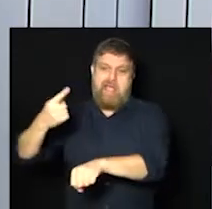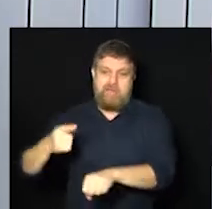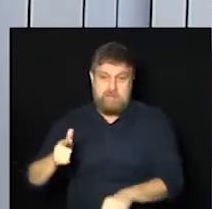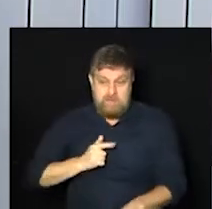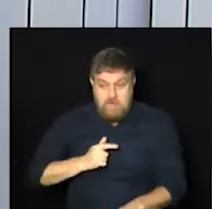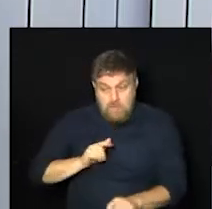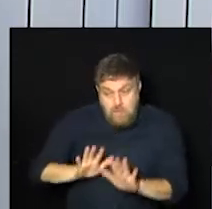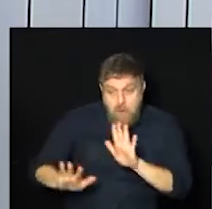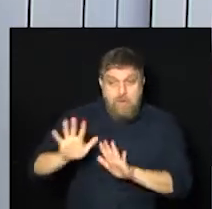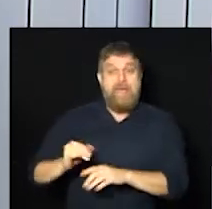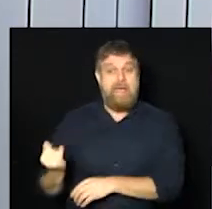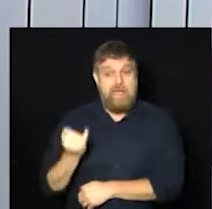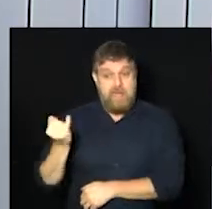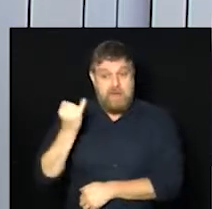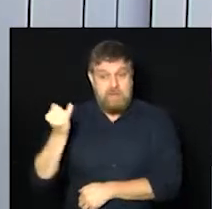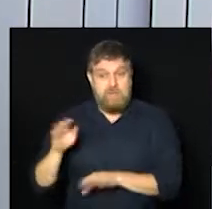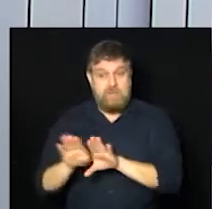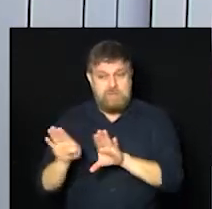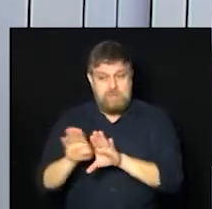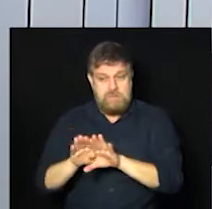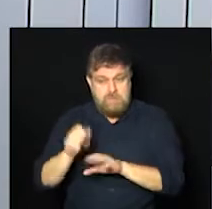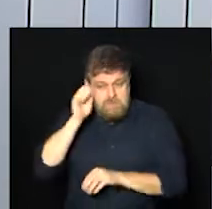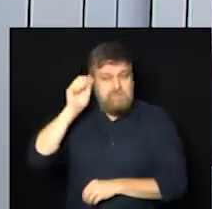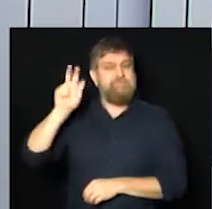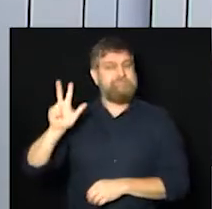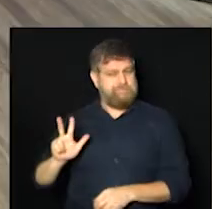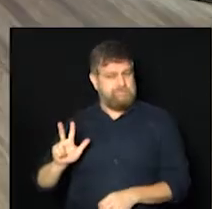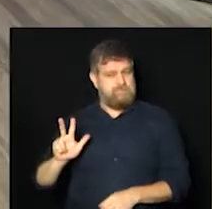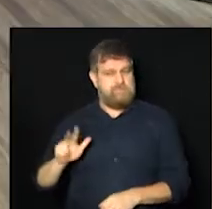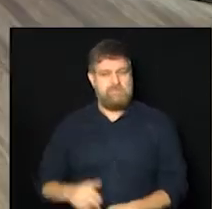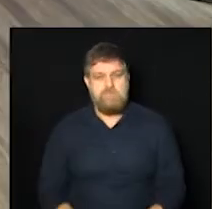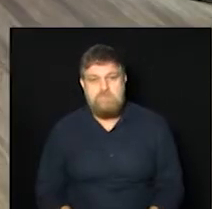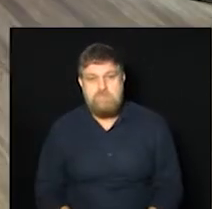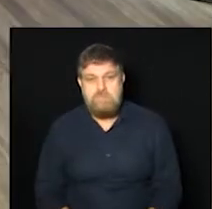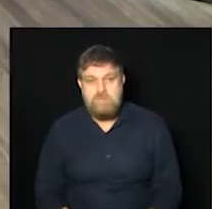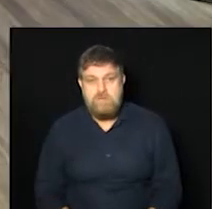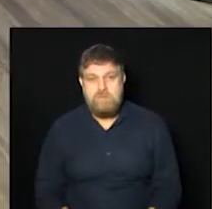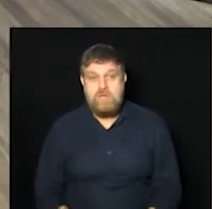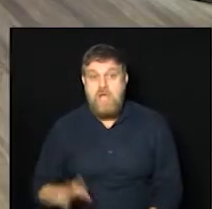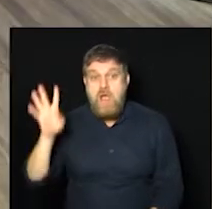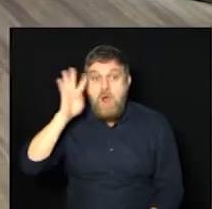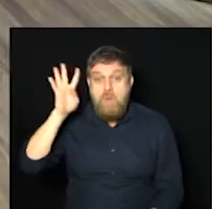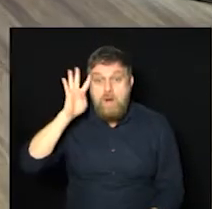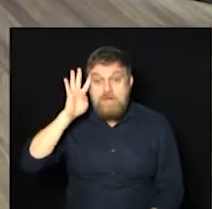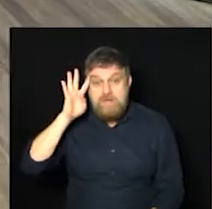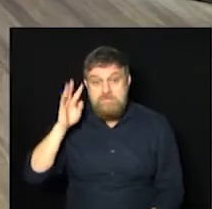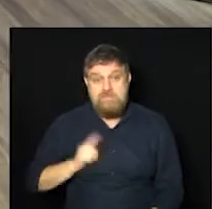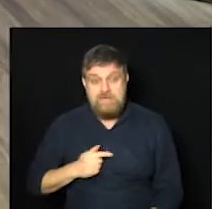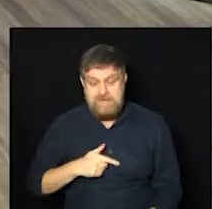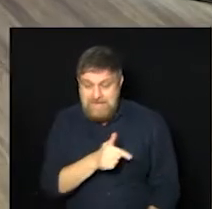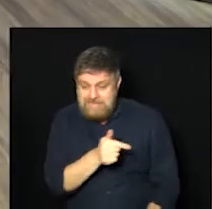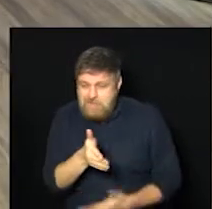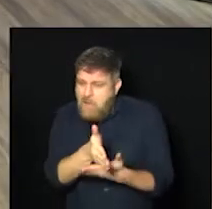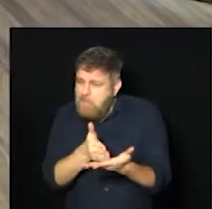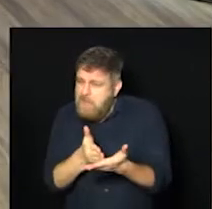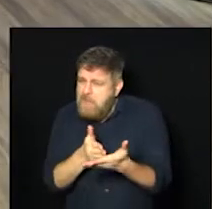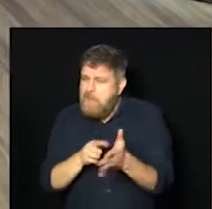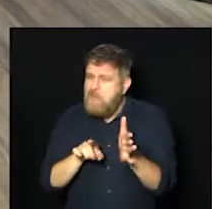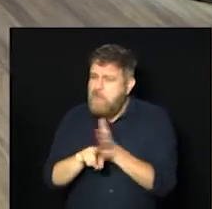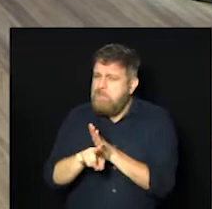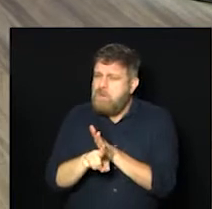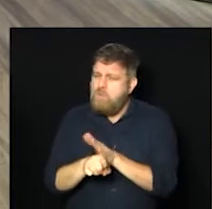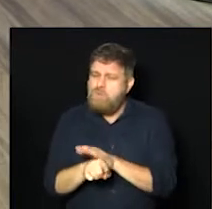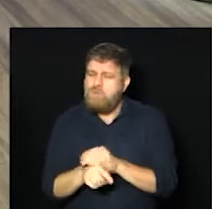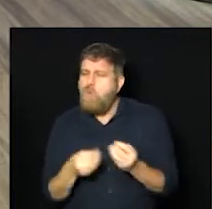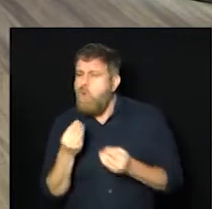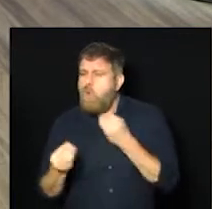é importante também essa prevenção. Chegamos à quarta-feira, meio da semana. Como será que está o